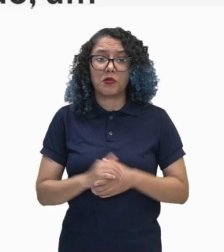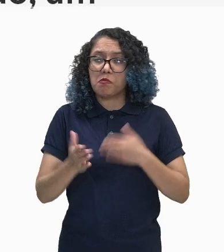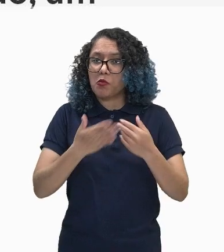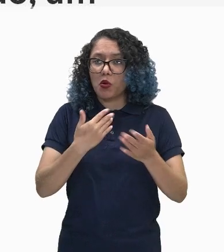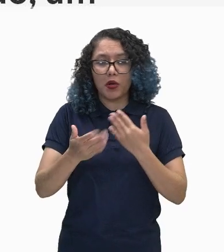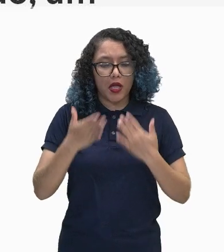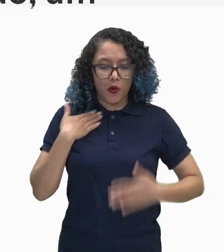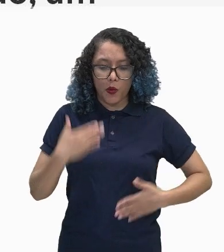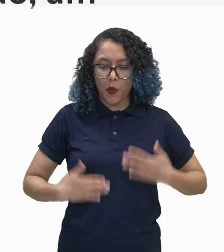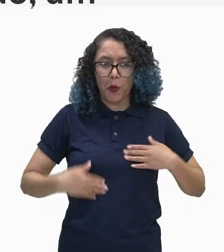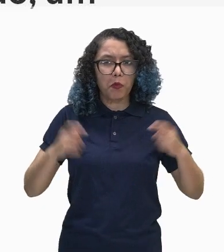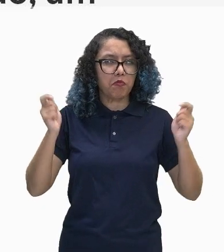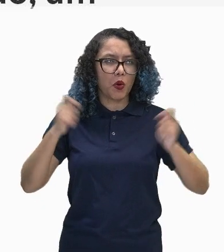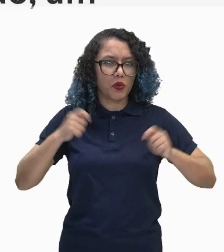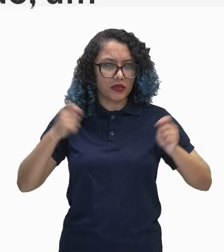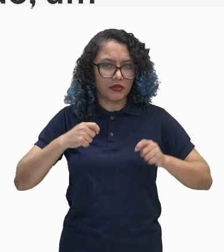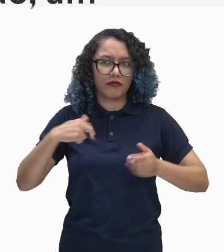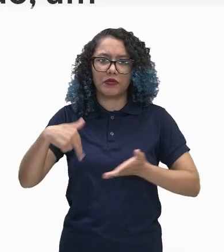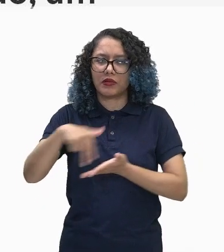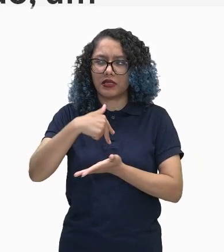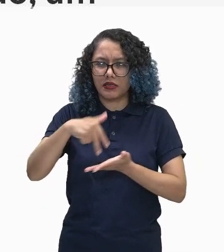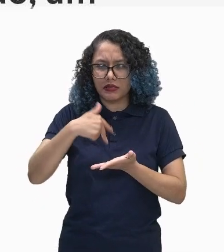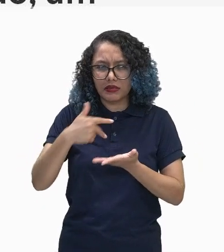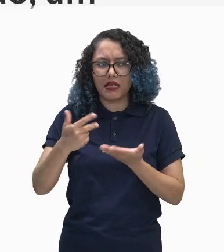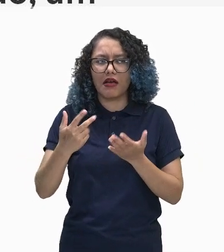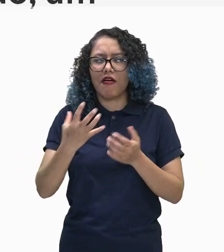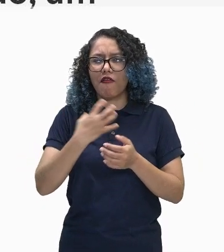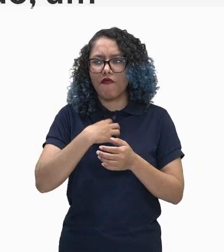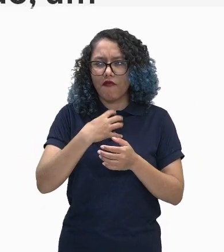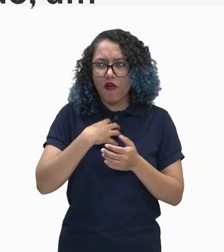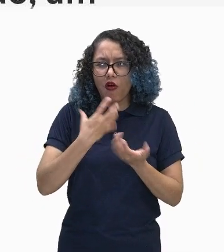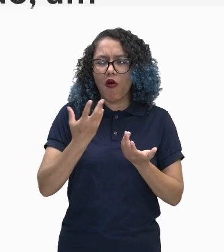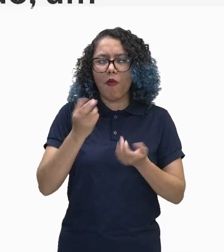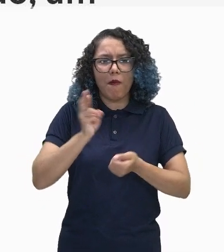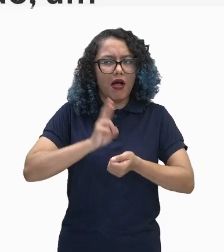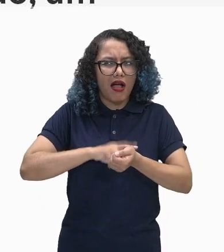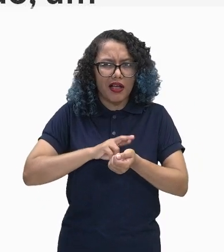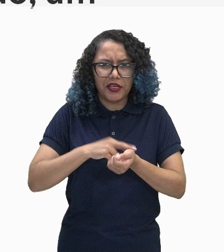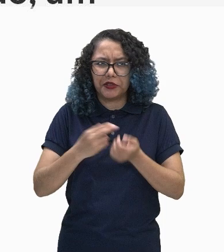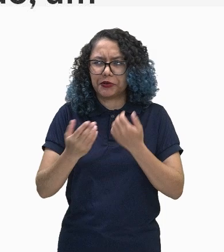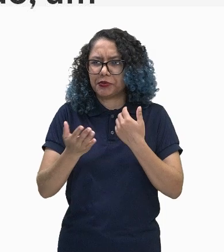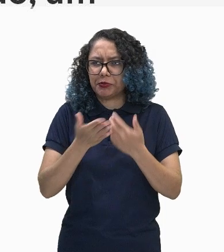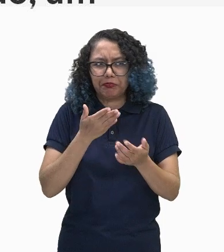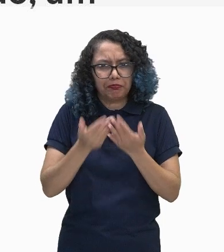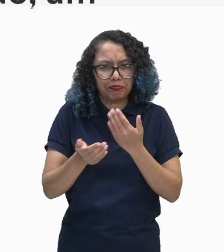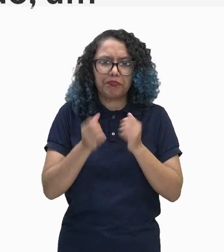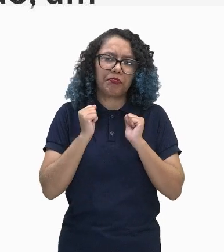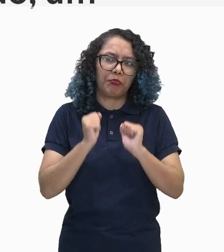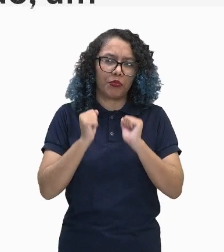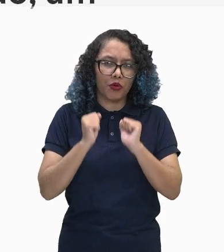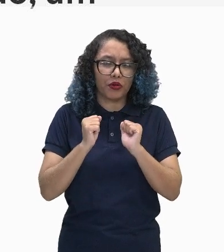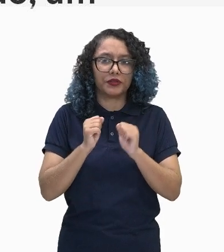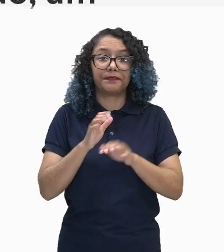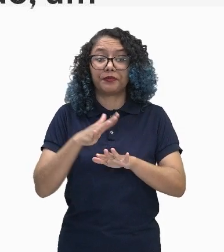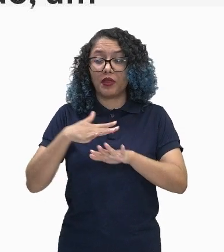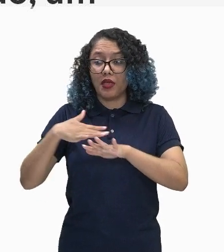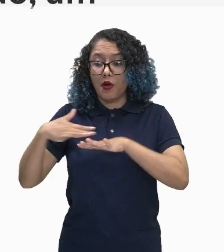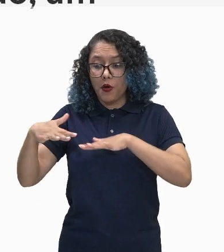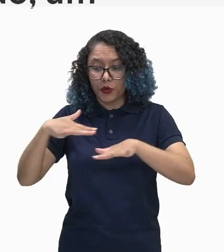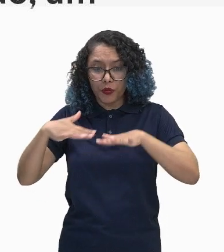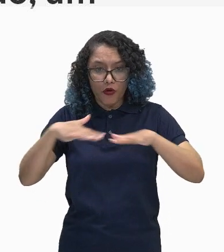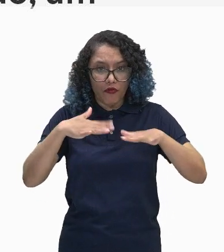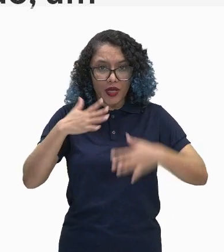dançar, cada um com seu estilo, ritmo e presença. Coreografia também pode